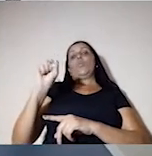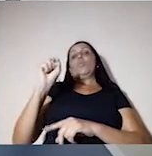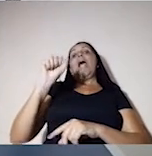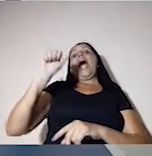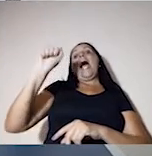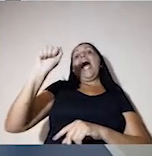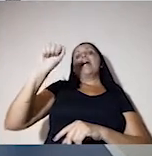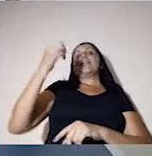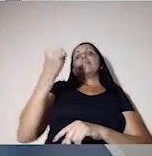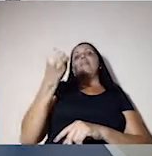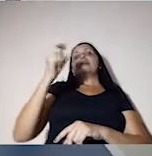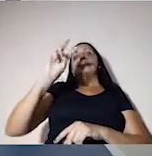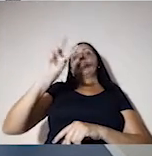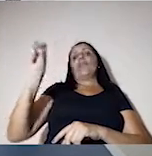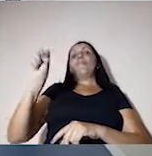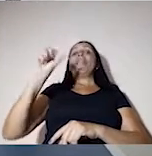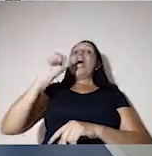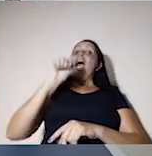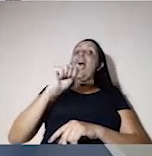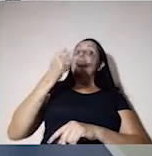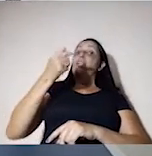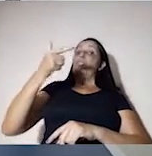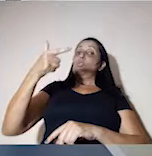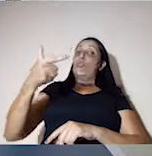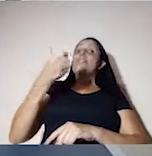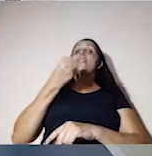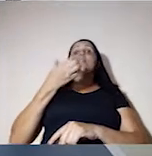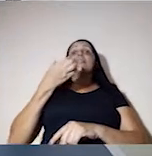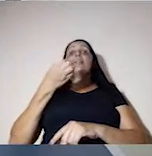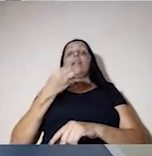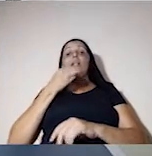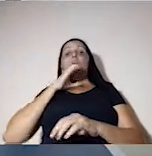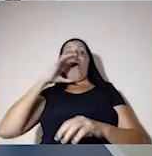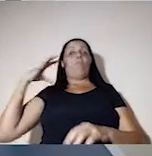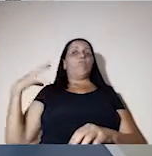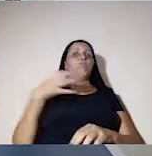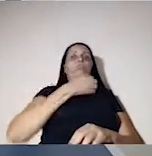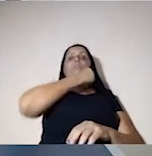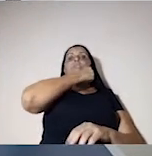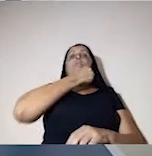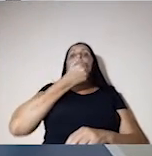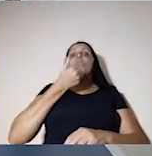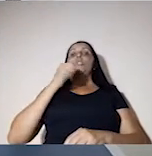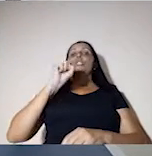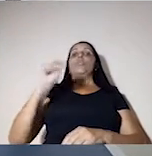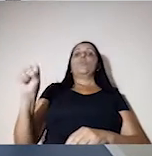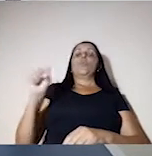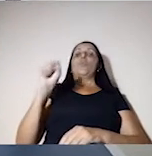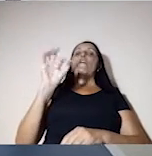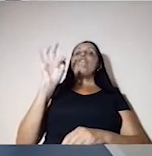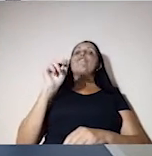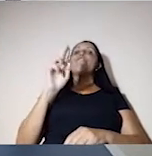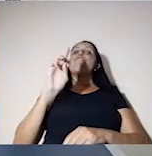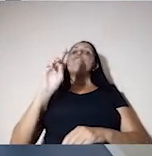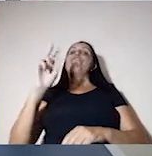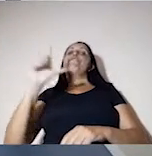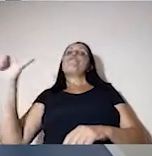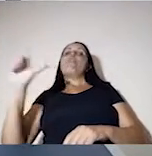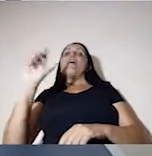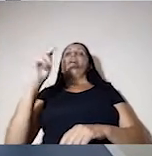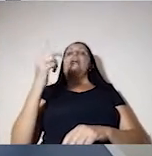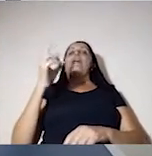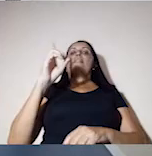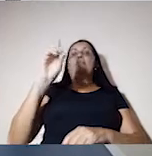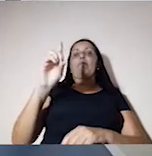por segundo, a 6500. A A72, ela faz 60 frames por segundo em Full HD e ela